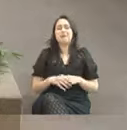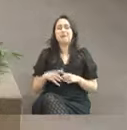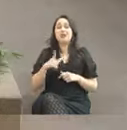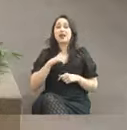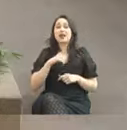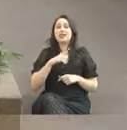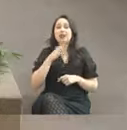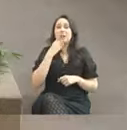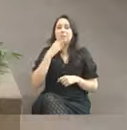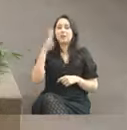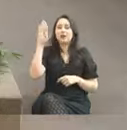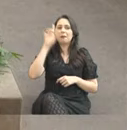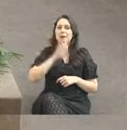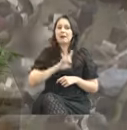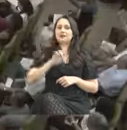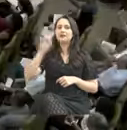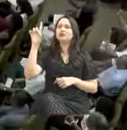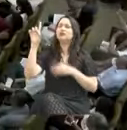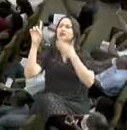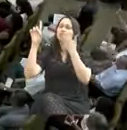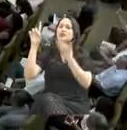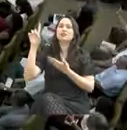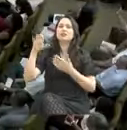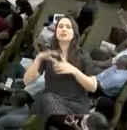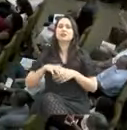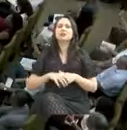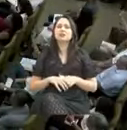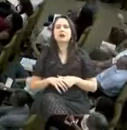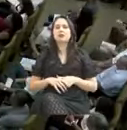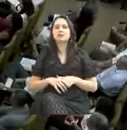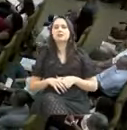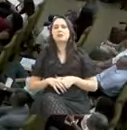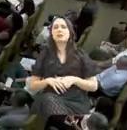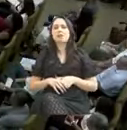é a promessa de Deus.